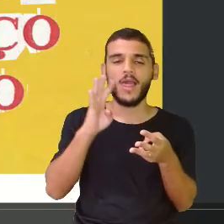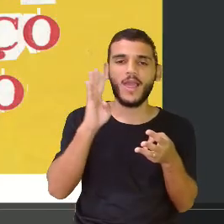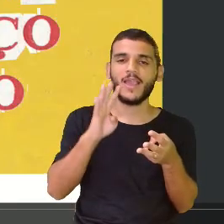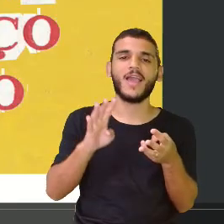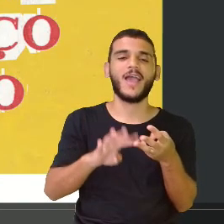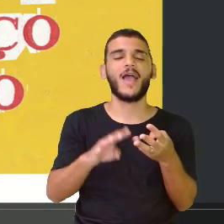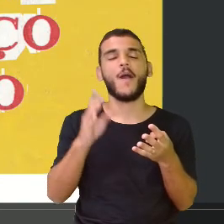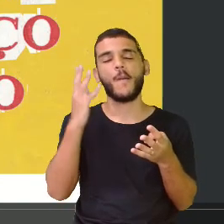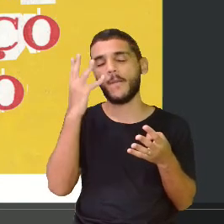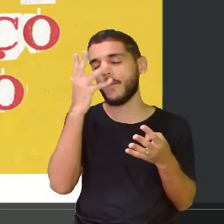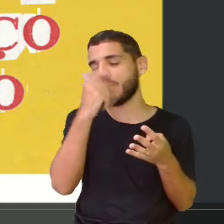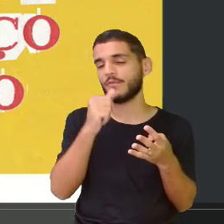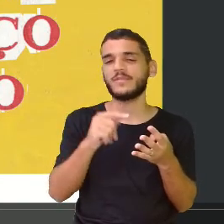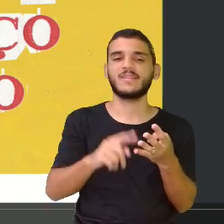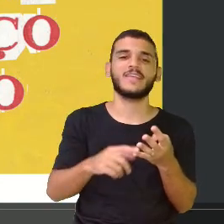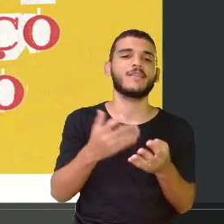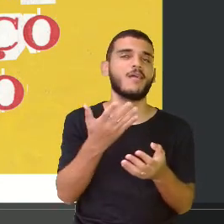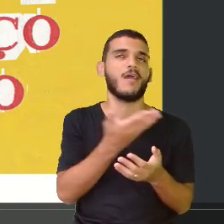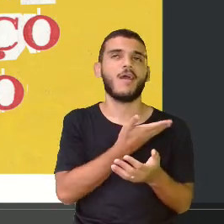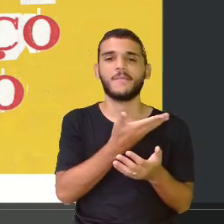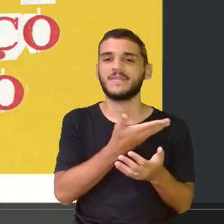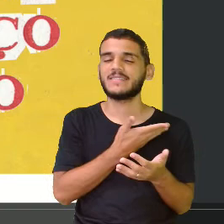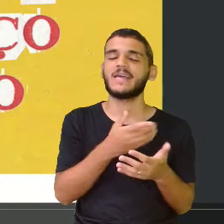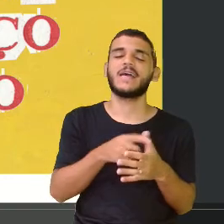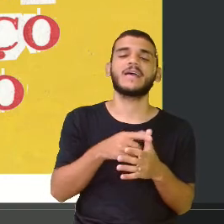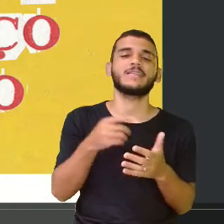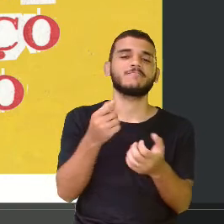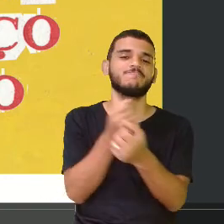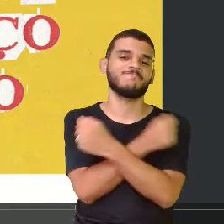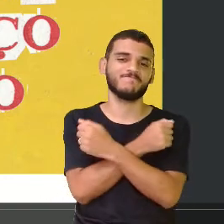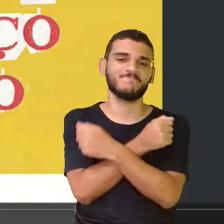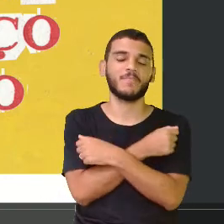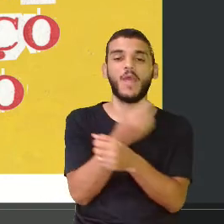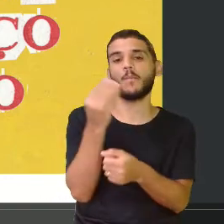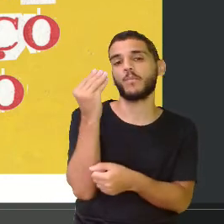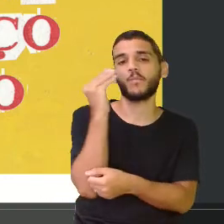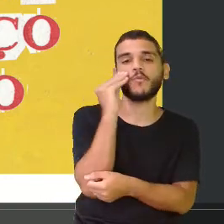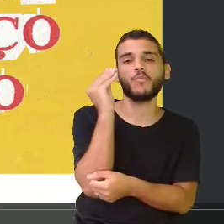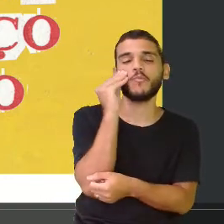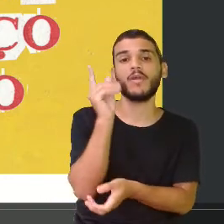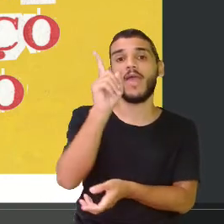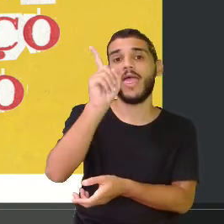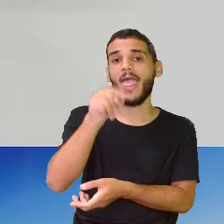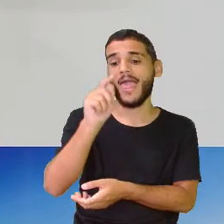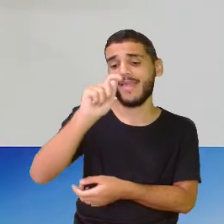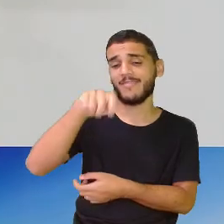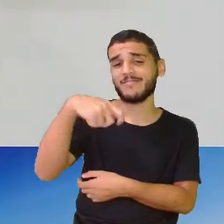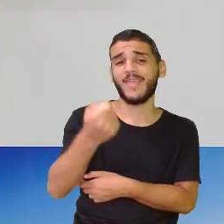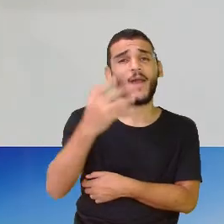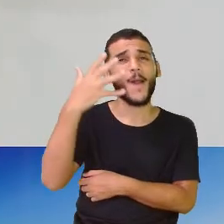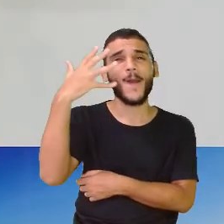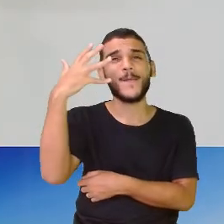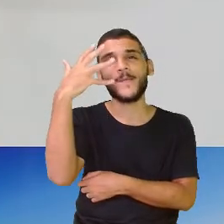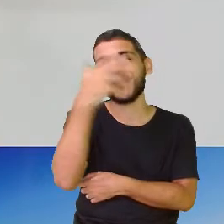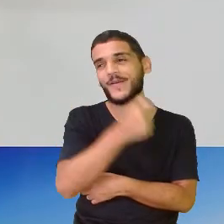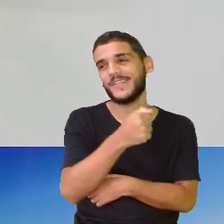bonito, amizade, abraço e beijo. E essas palavras aí, elas